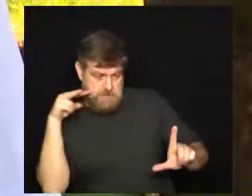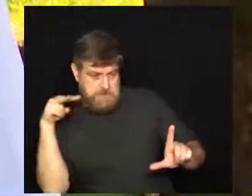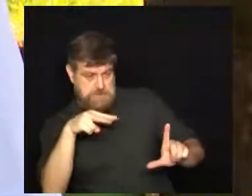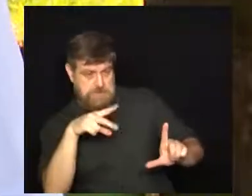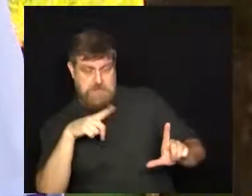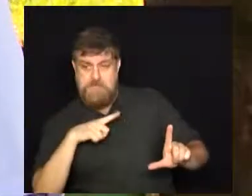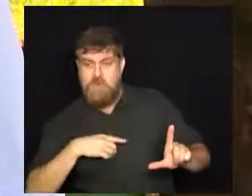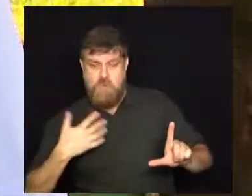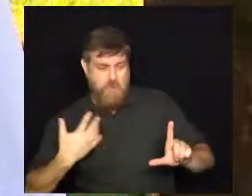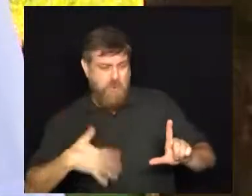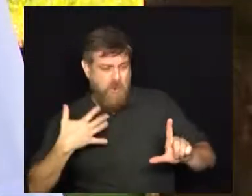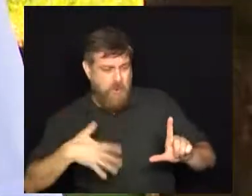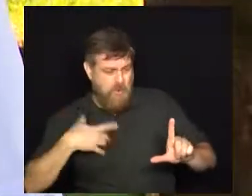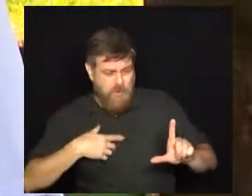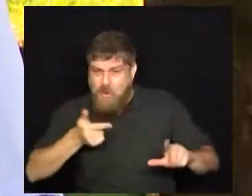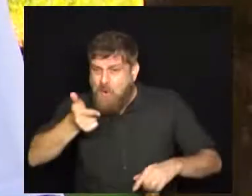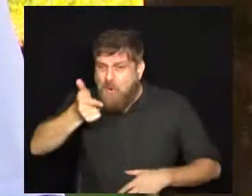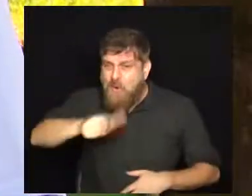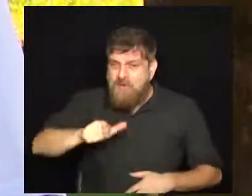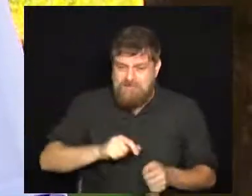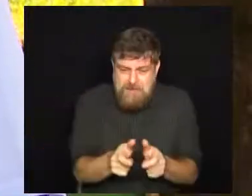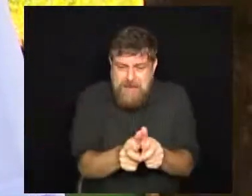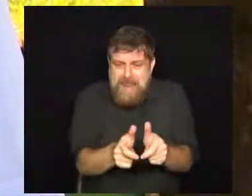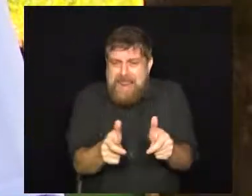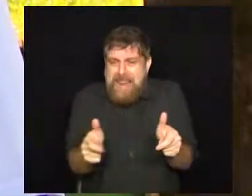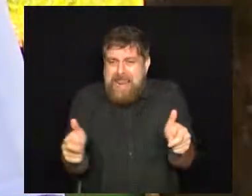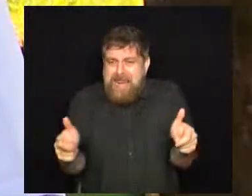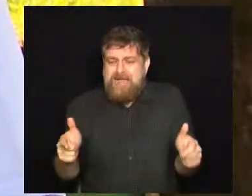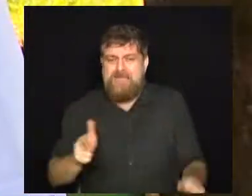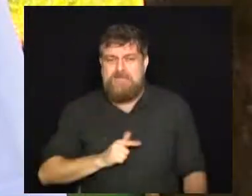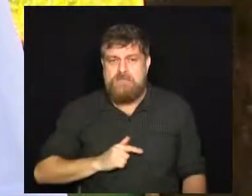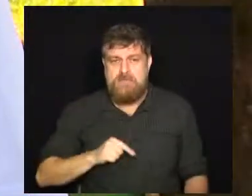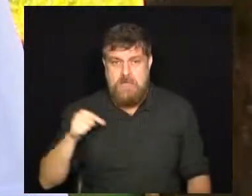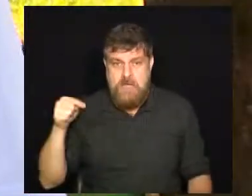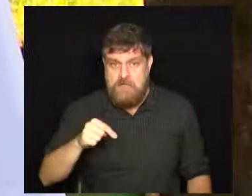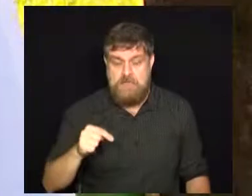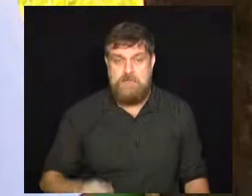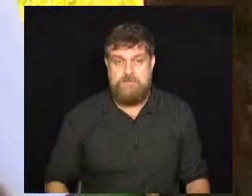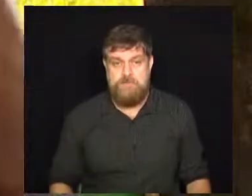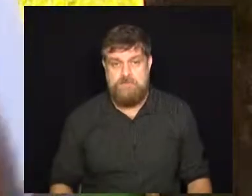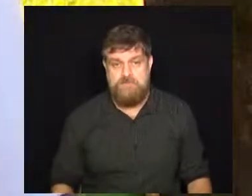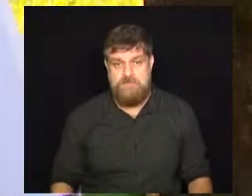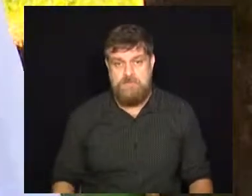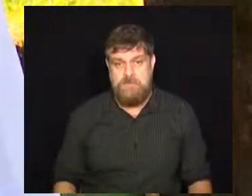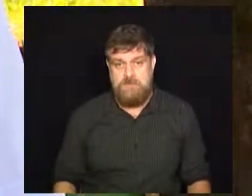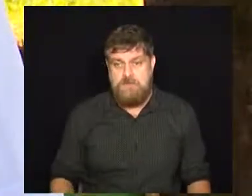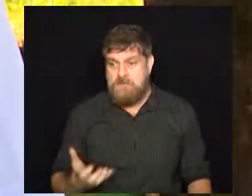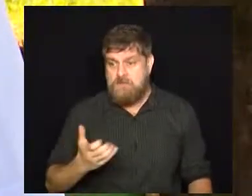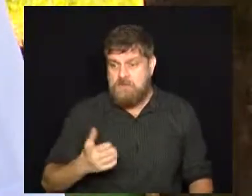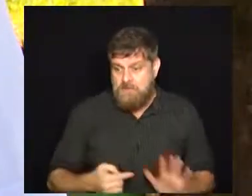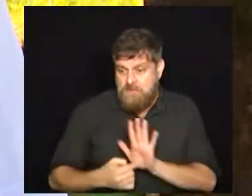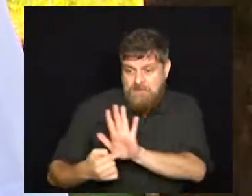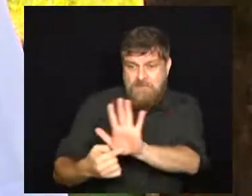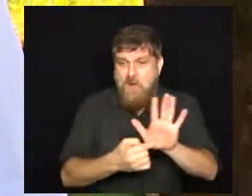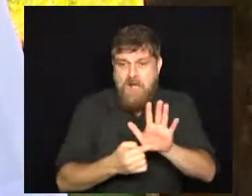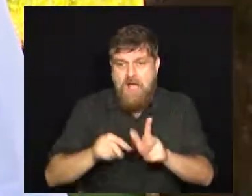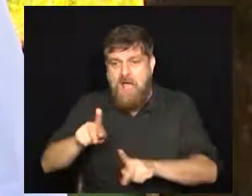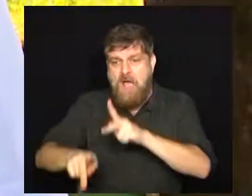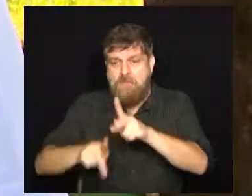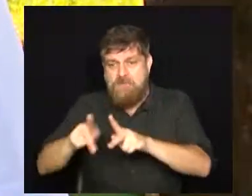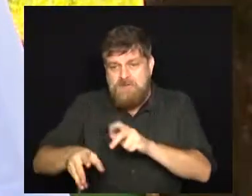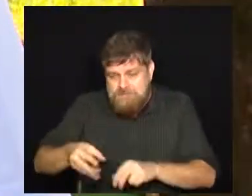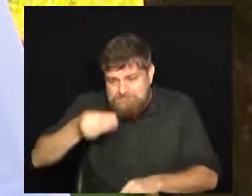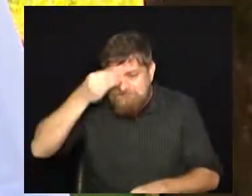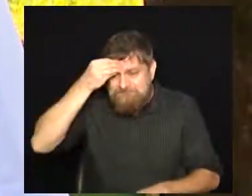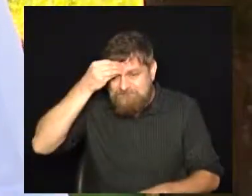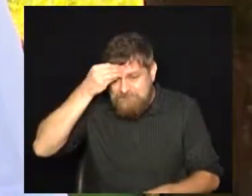na TV, que está acontecendo mais e mais, né? Então isso aqui é algo para que dá um impacto na população, da região,